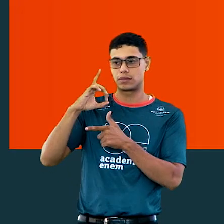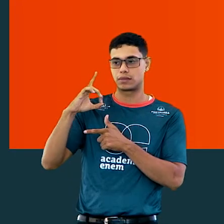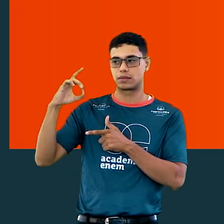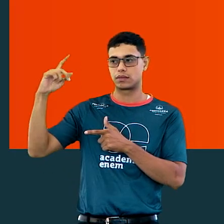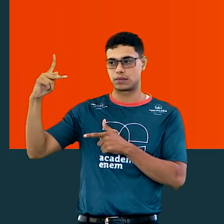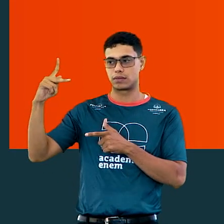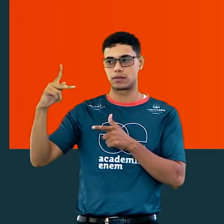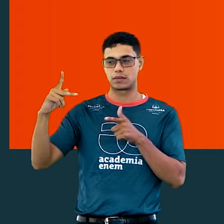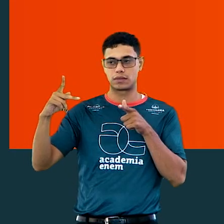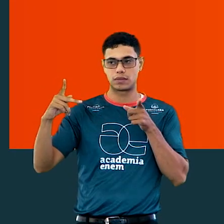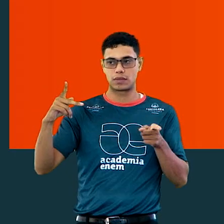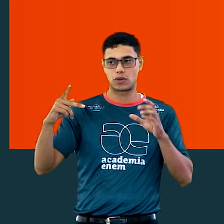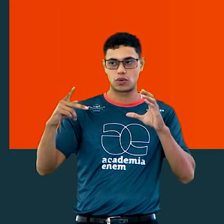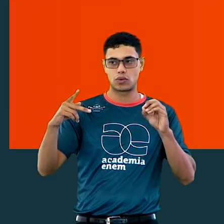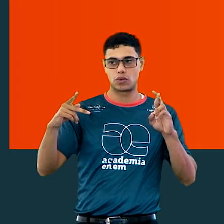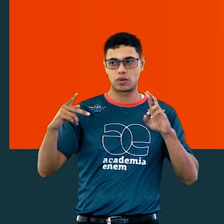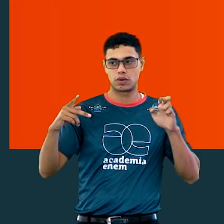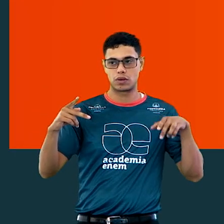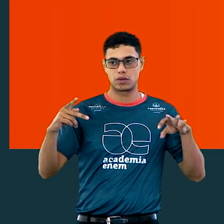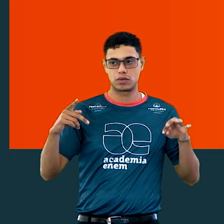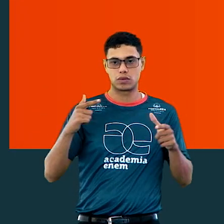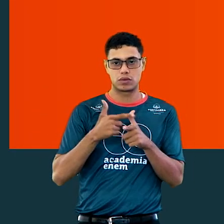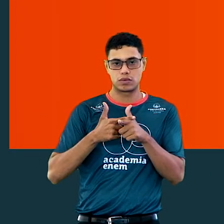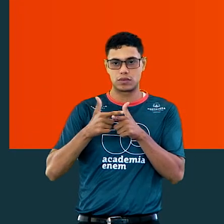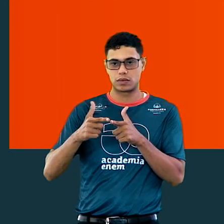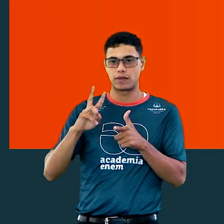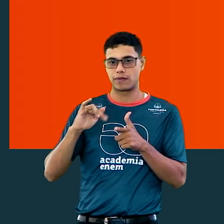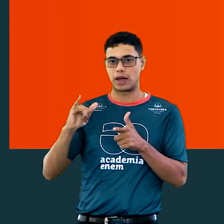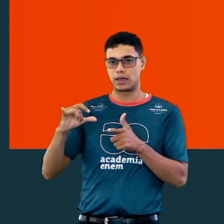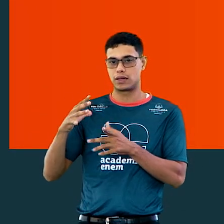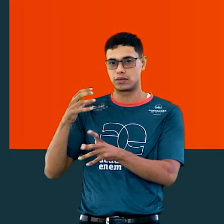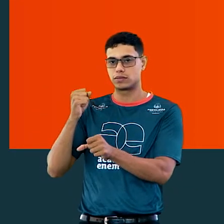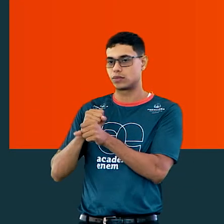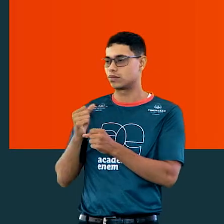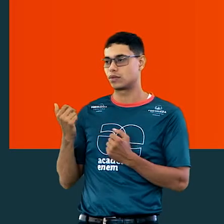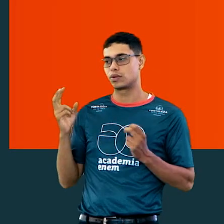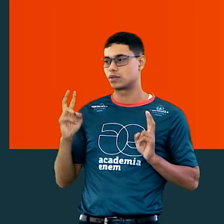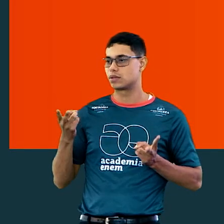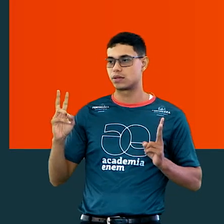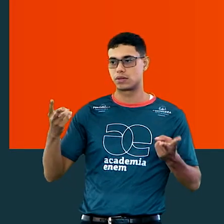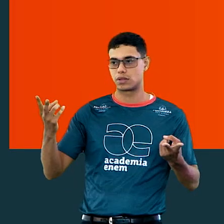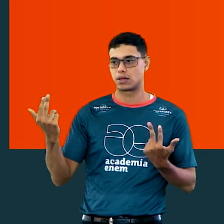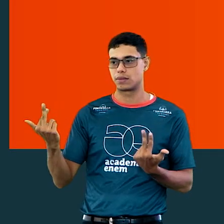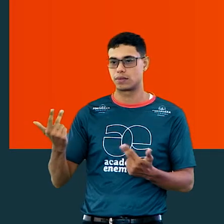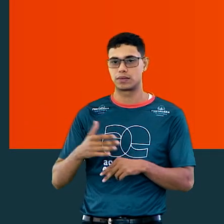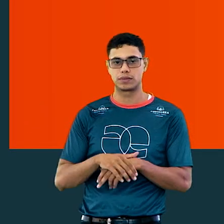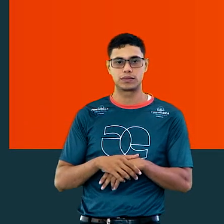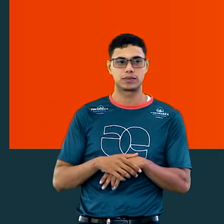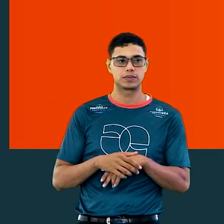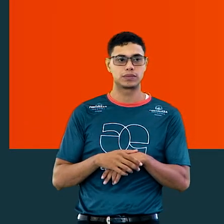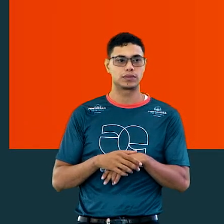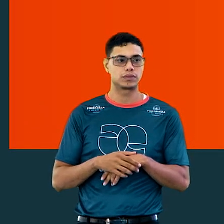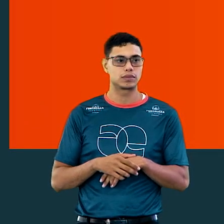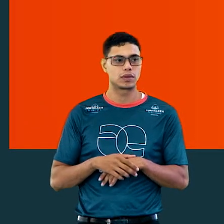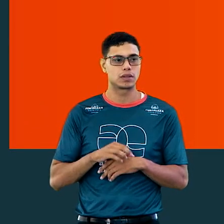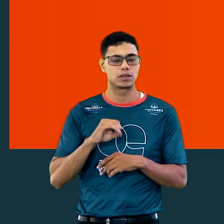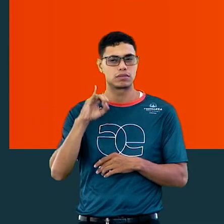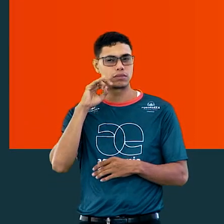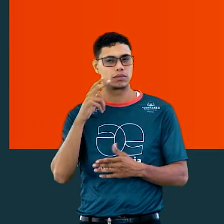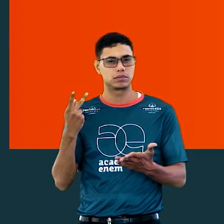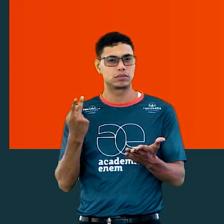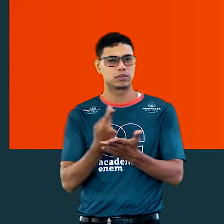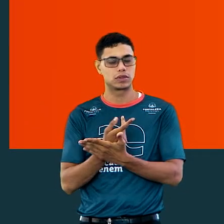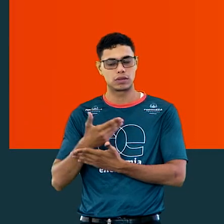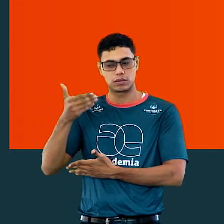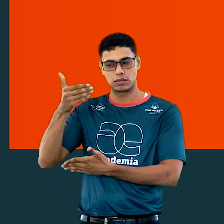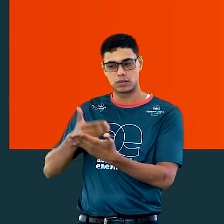DDP pela corrente, vou ter sempre o mesmo valor da resistência. Professor, e se por acaso numa